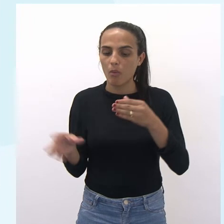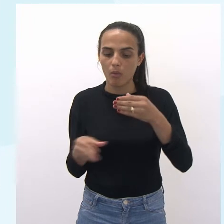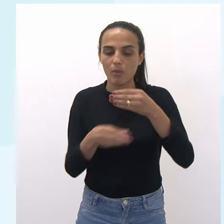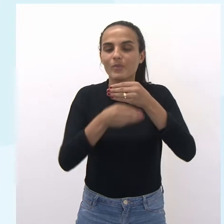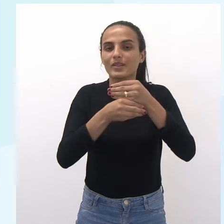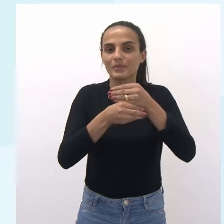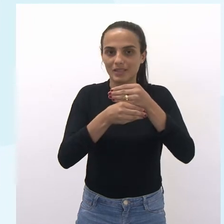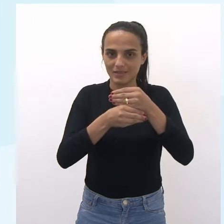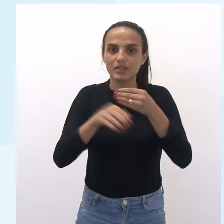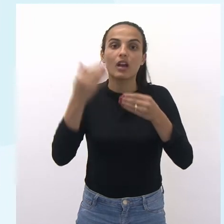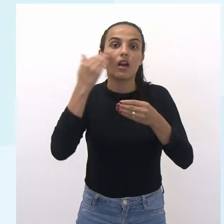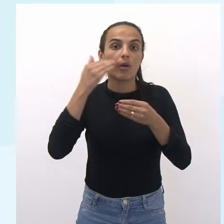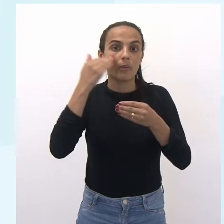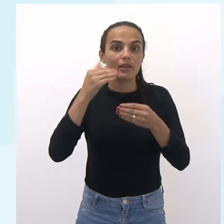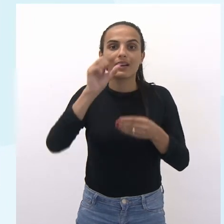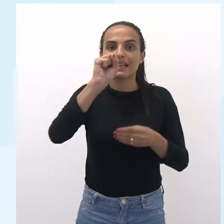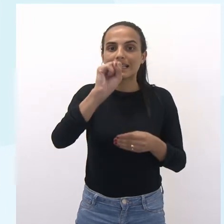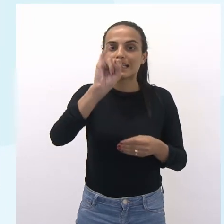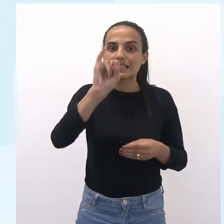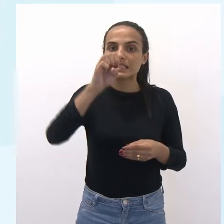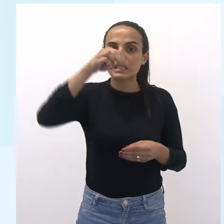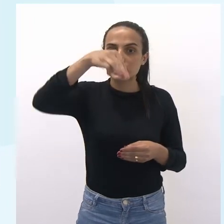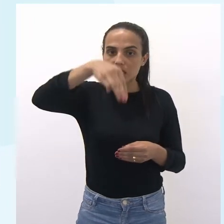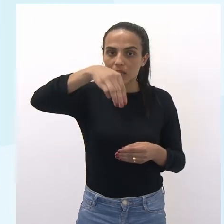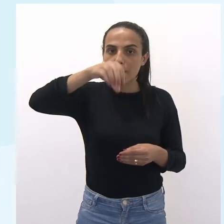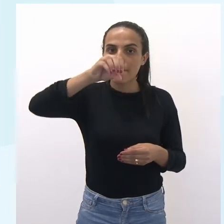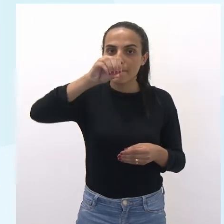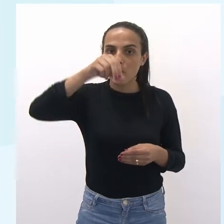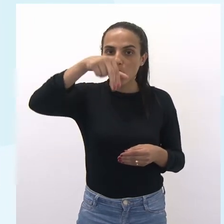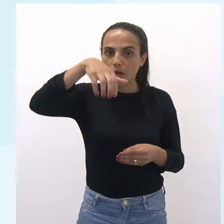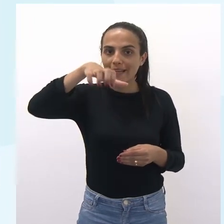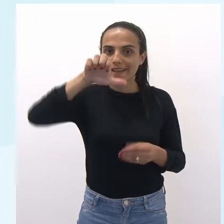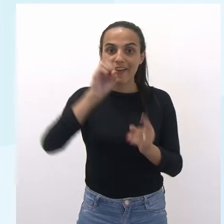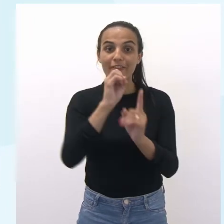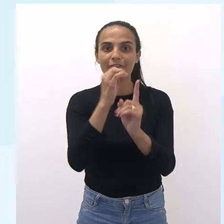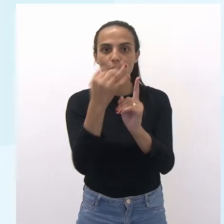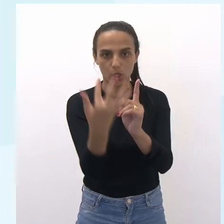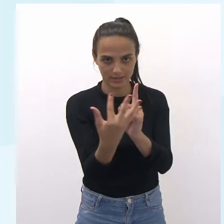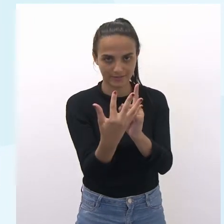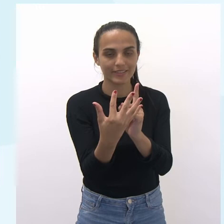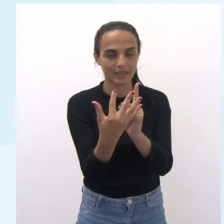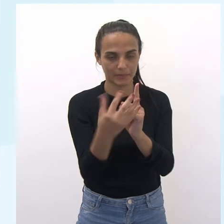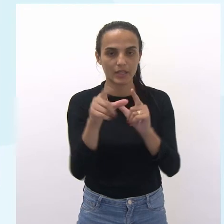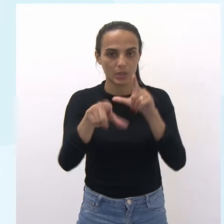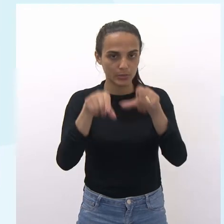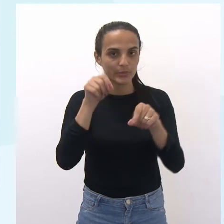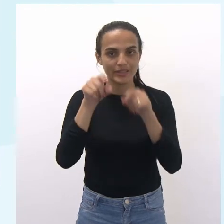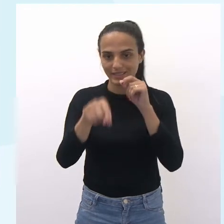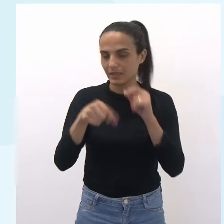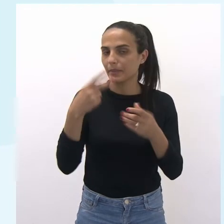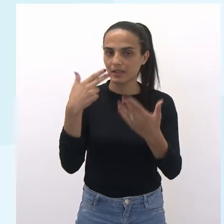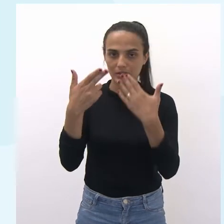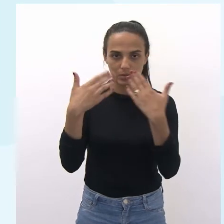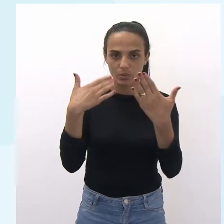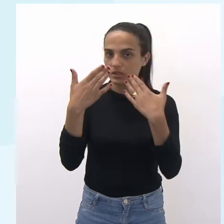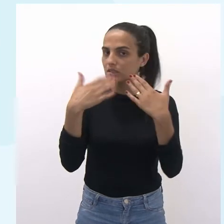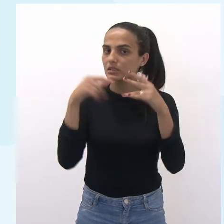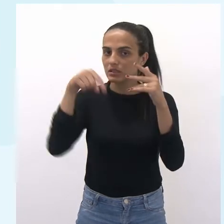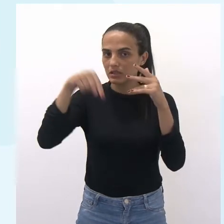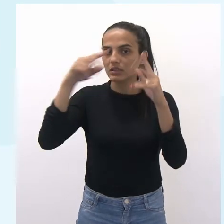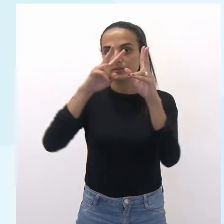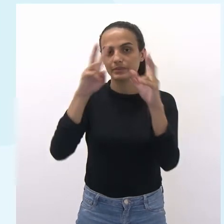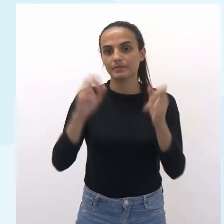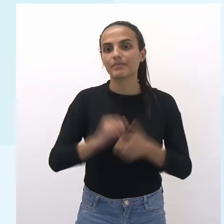compreensão da Simone, né, da filósofa escolhida nessa temática. Próximo slide.